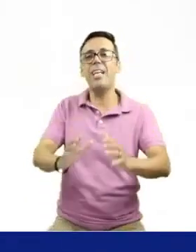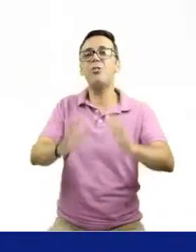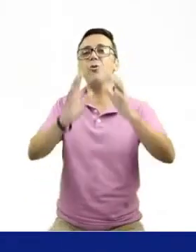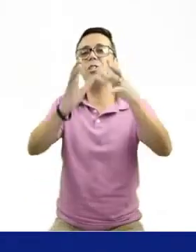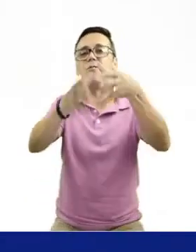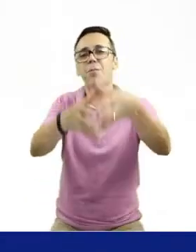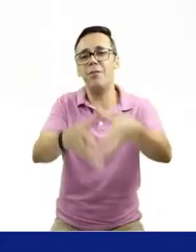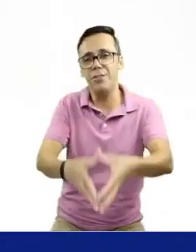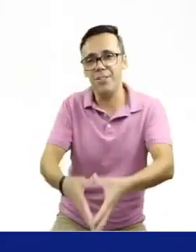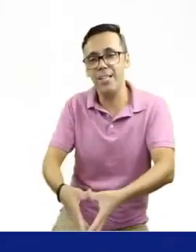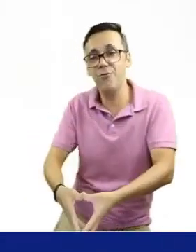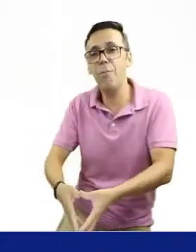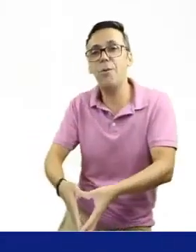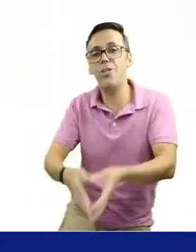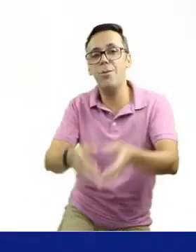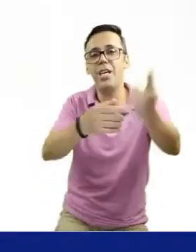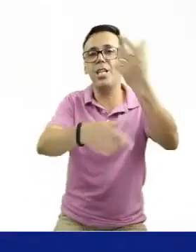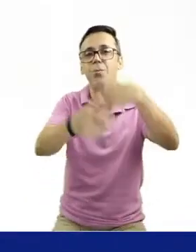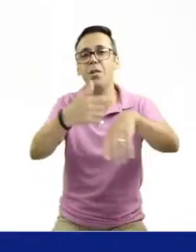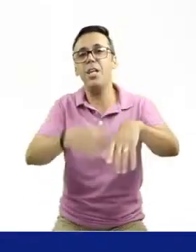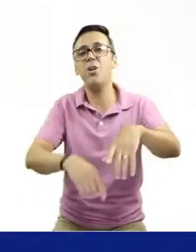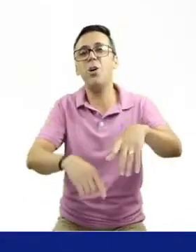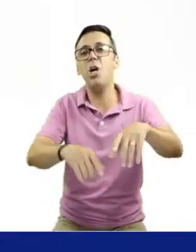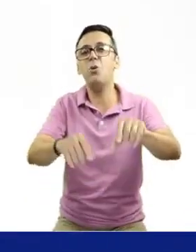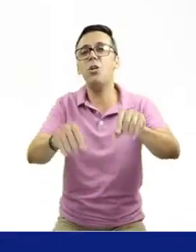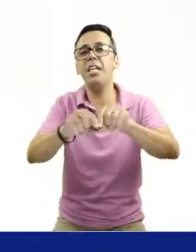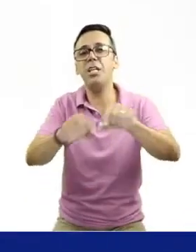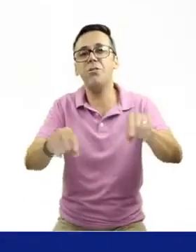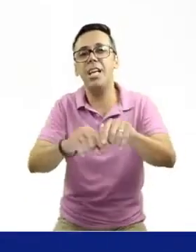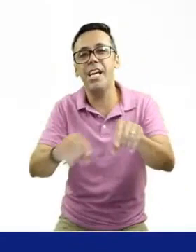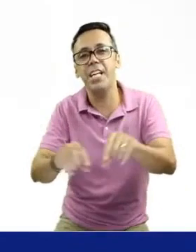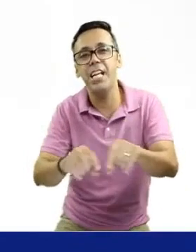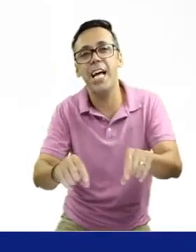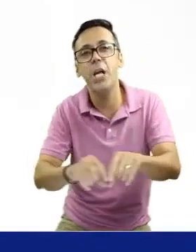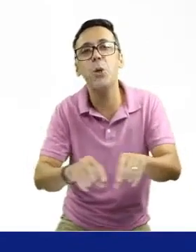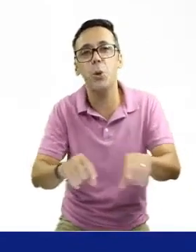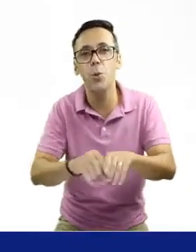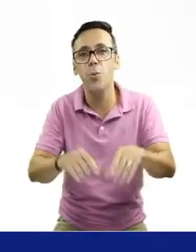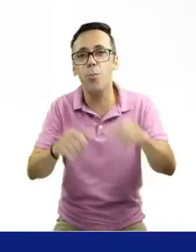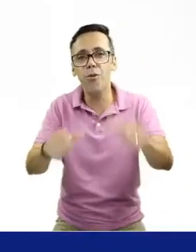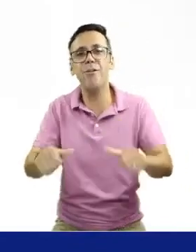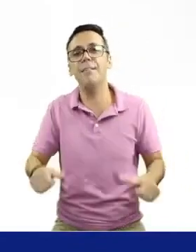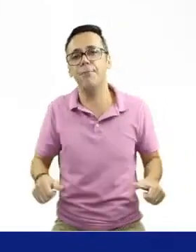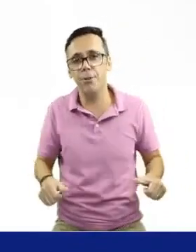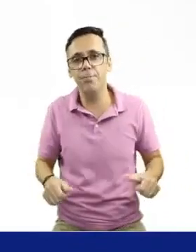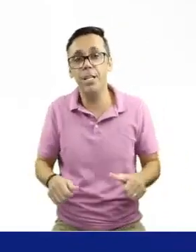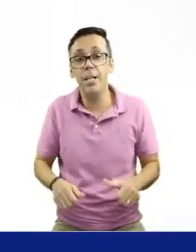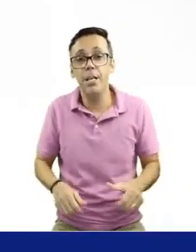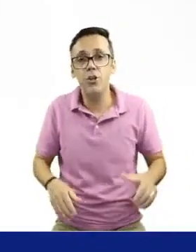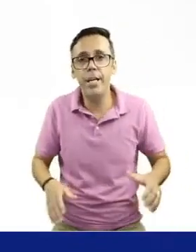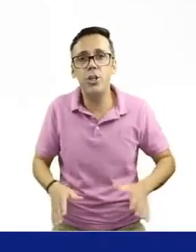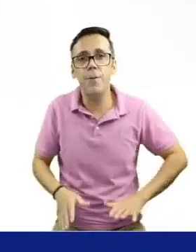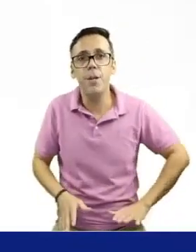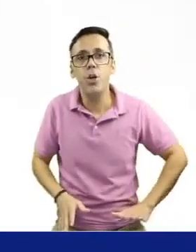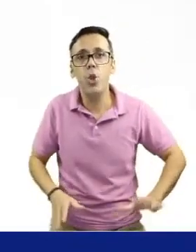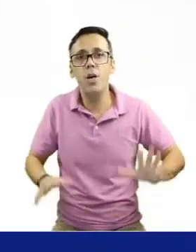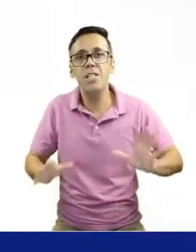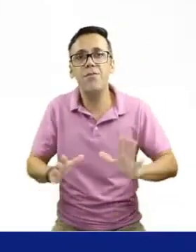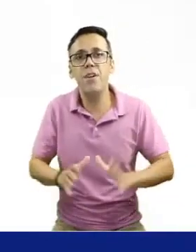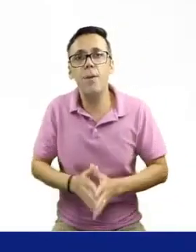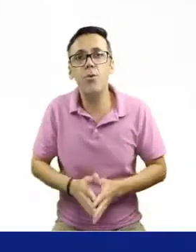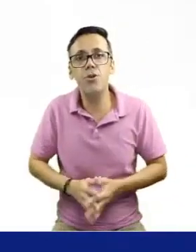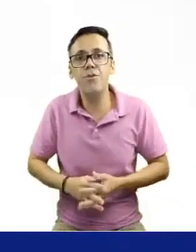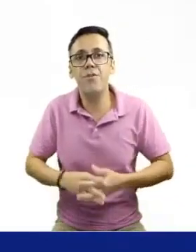live fechado exclusiva para vocês vou pedir a minha equipe que coloca o link do telegram lá no grupo por favor gente